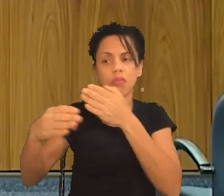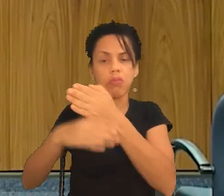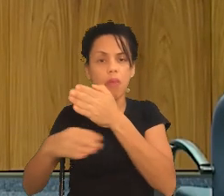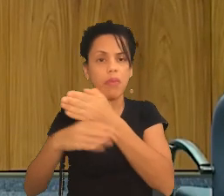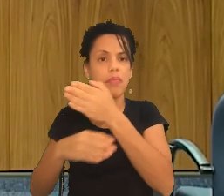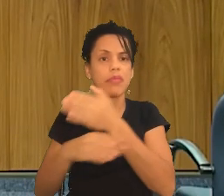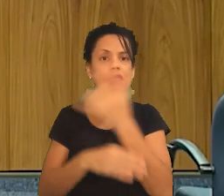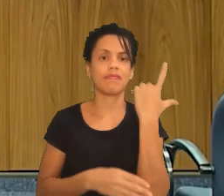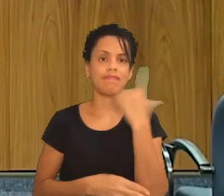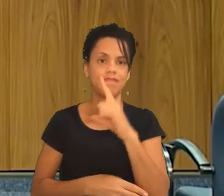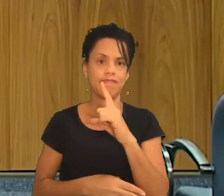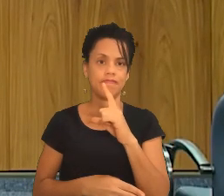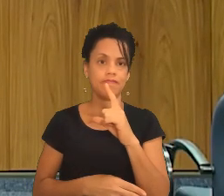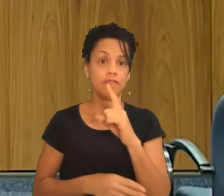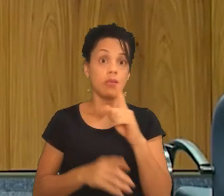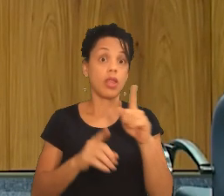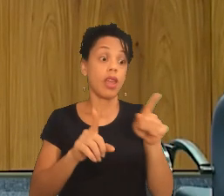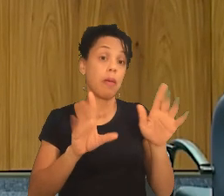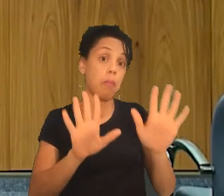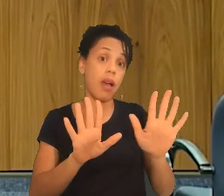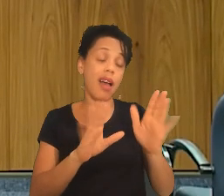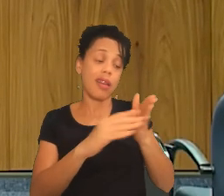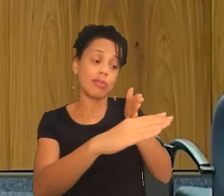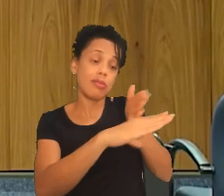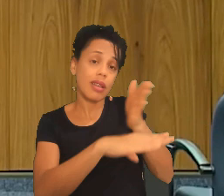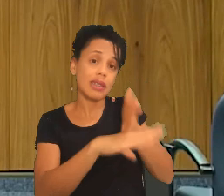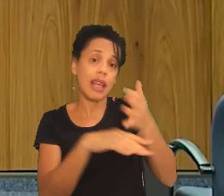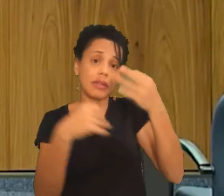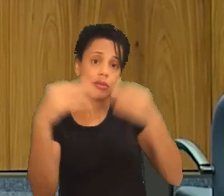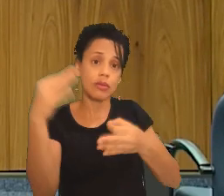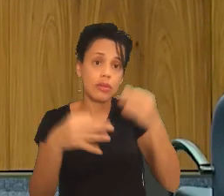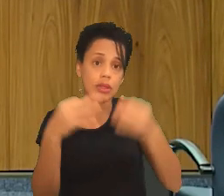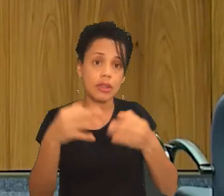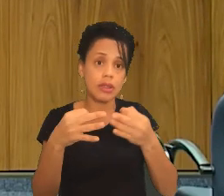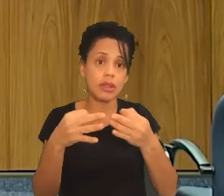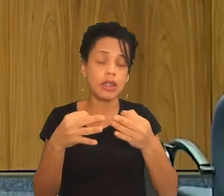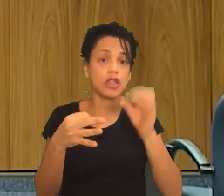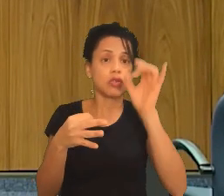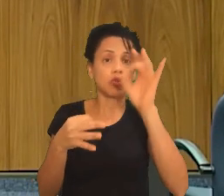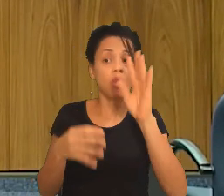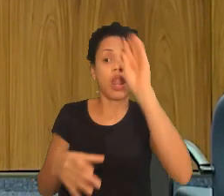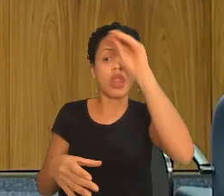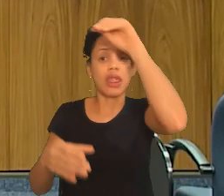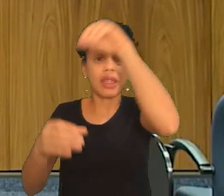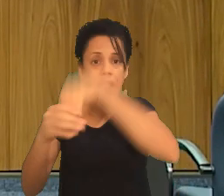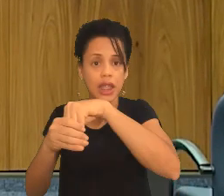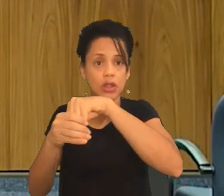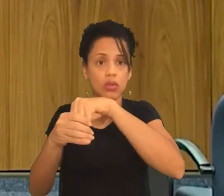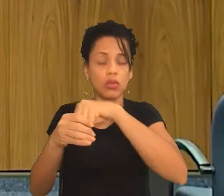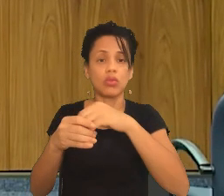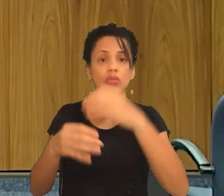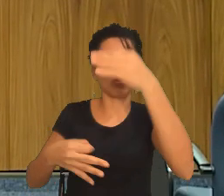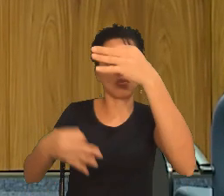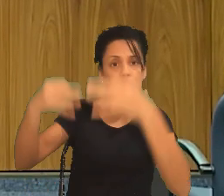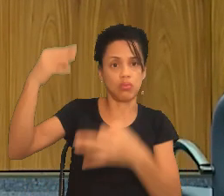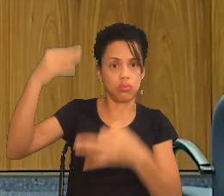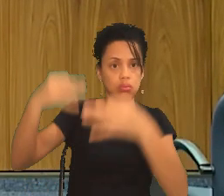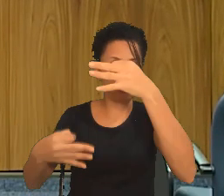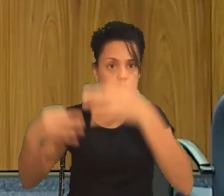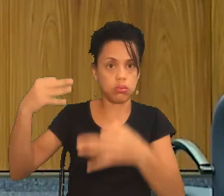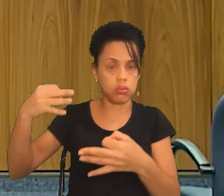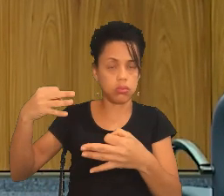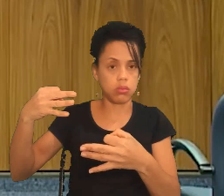E aí acesso à justiça também, não só dentro do judiciário, mas para a sociedade conhecer o